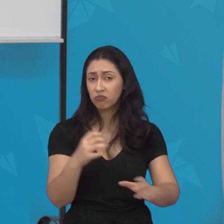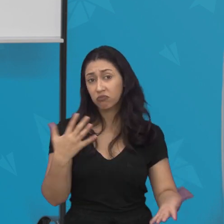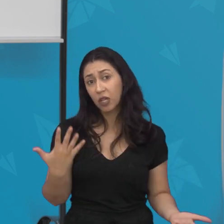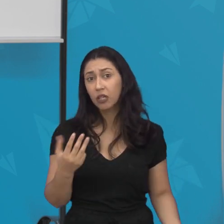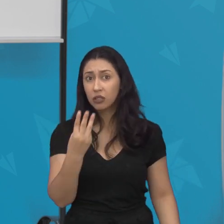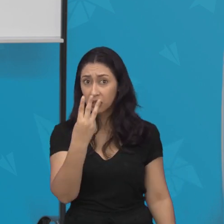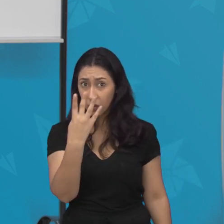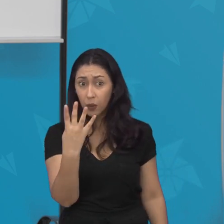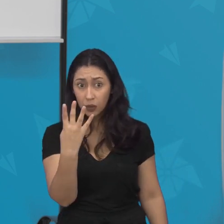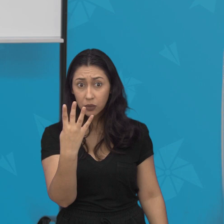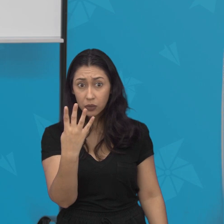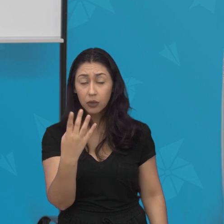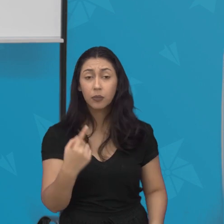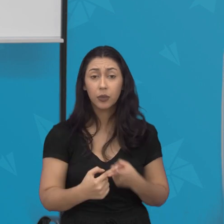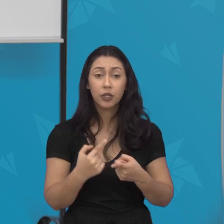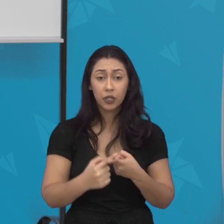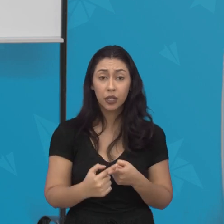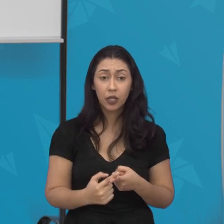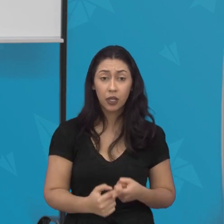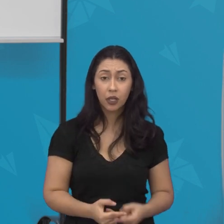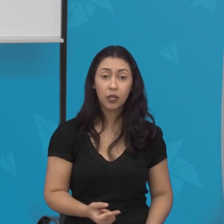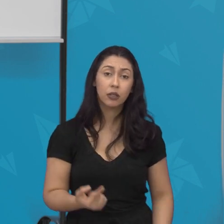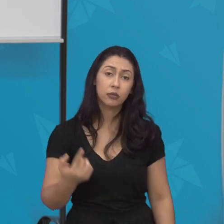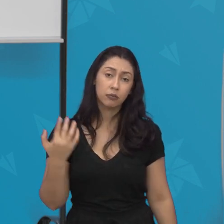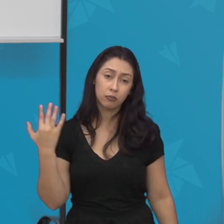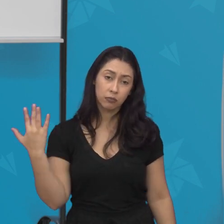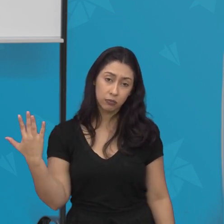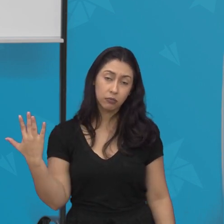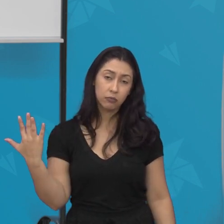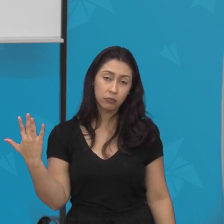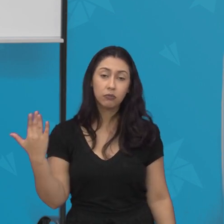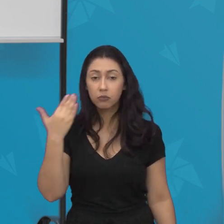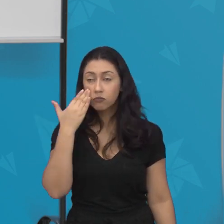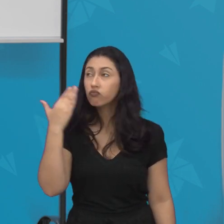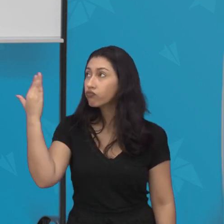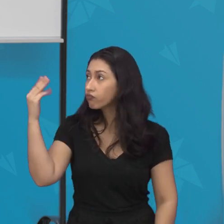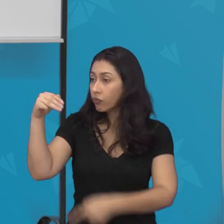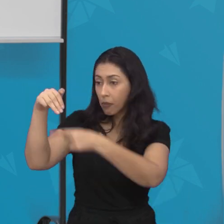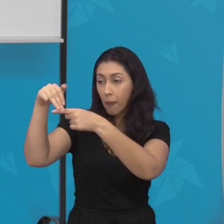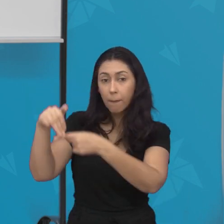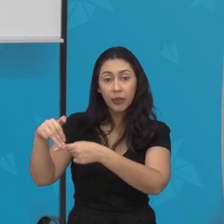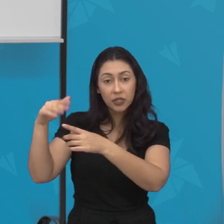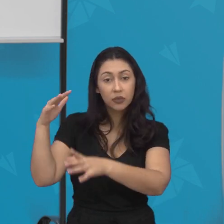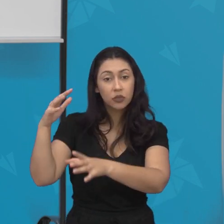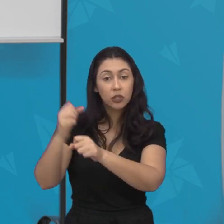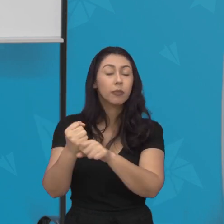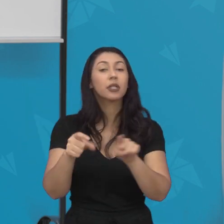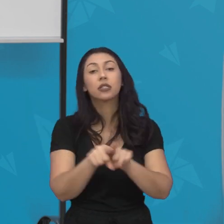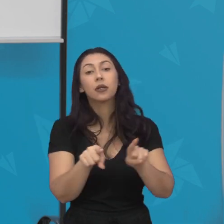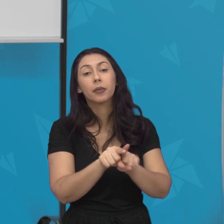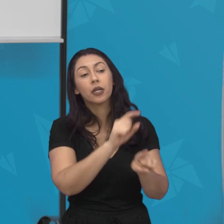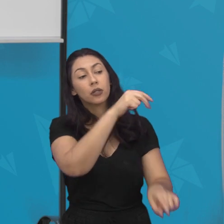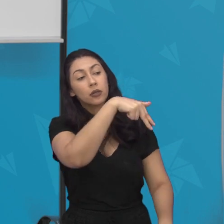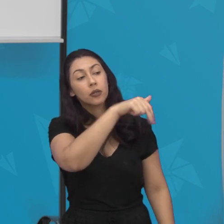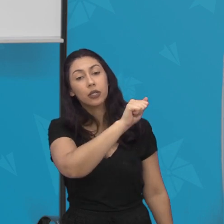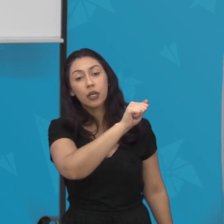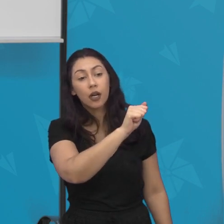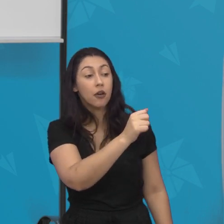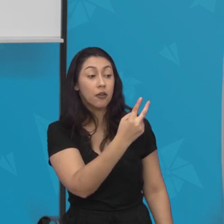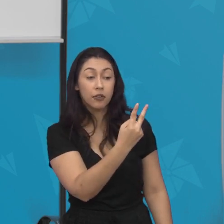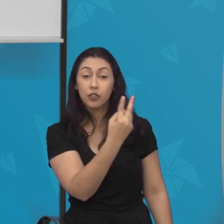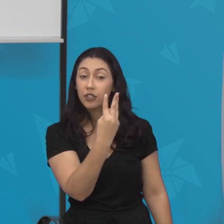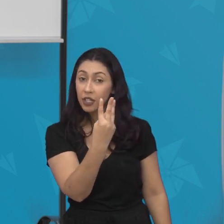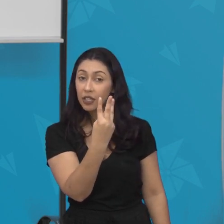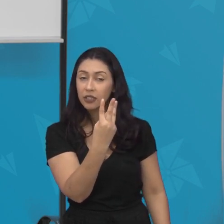caso deu 34, que é 1 grama por mol de cada hidrogênio, 16 gramas por mol de cada oxigênio. Do sódio